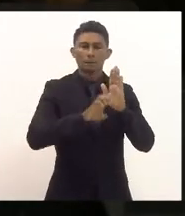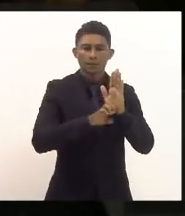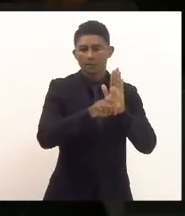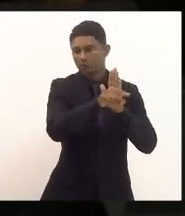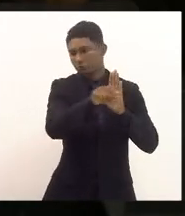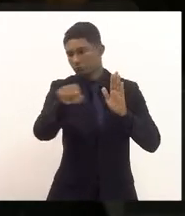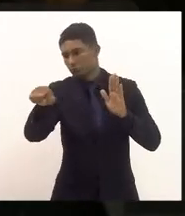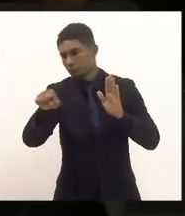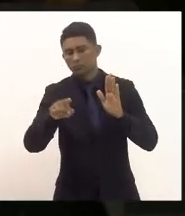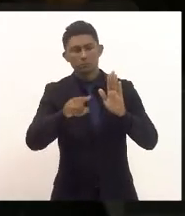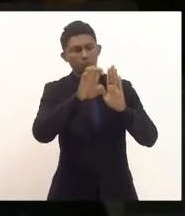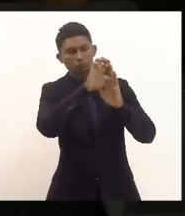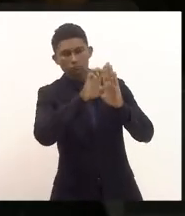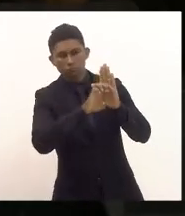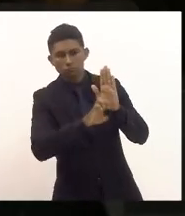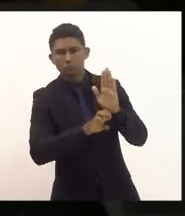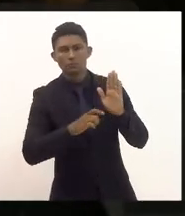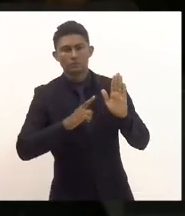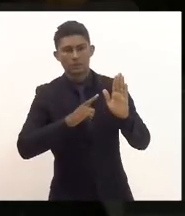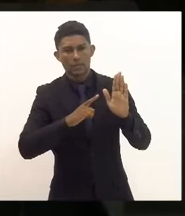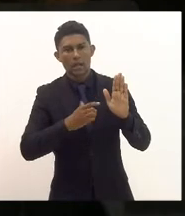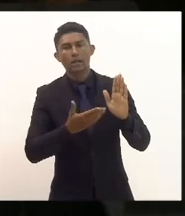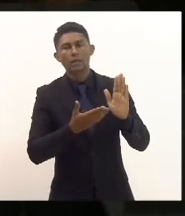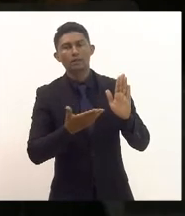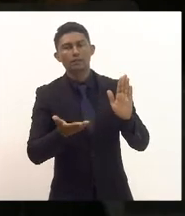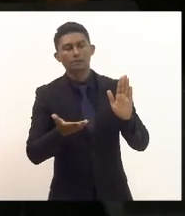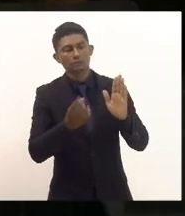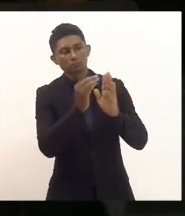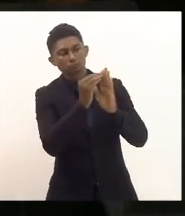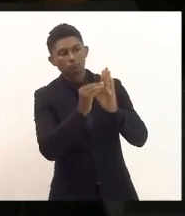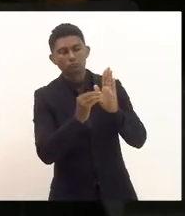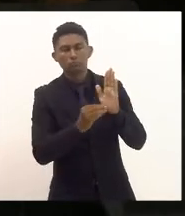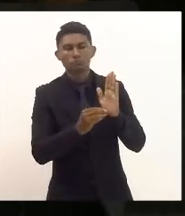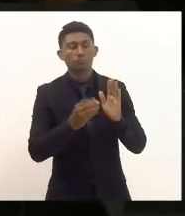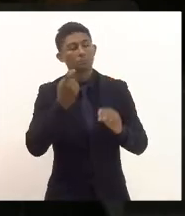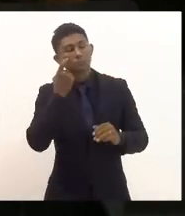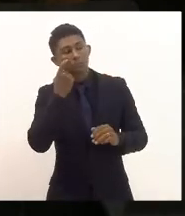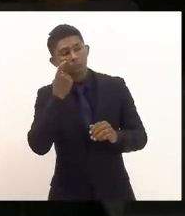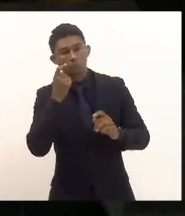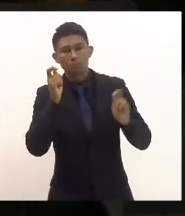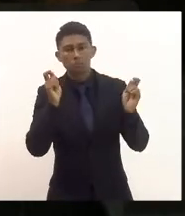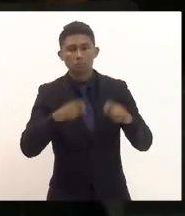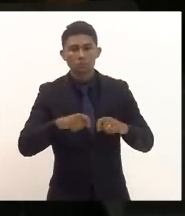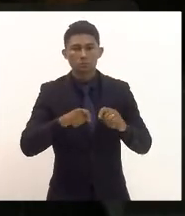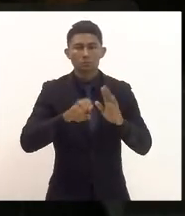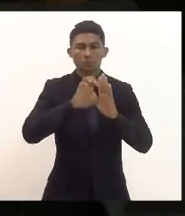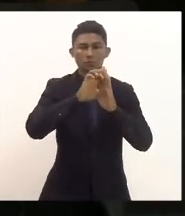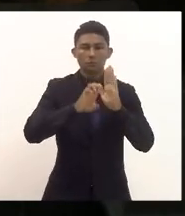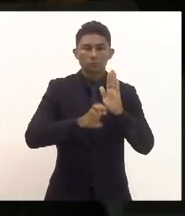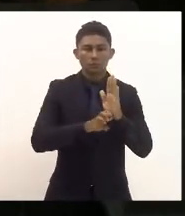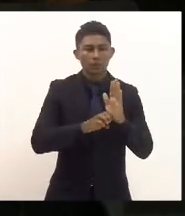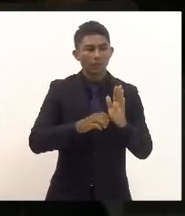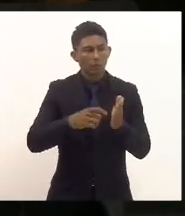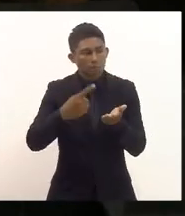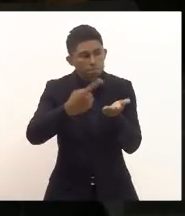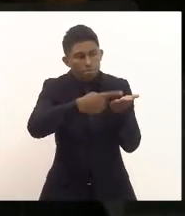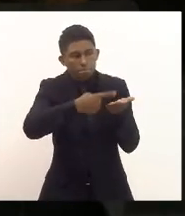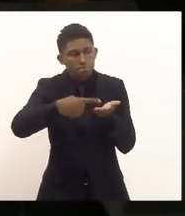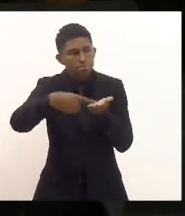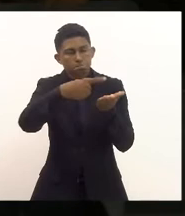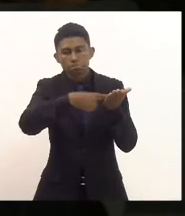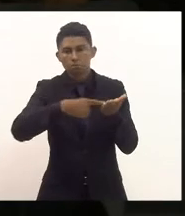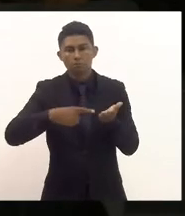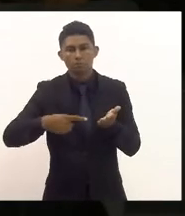efetuadas para ver se a hipótese de conciliação já nem primeiro a nascer CJ